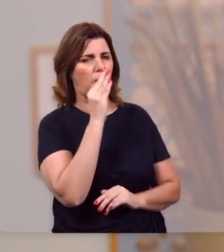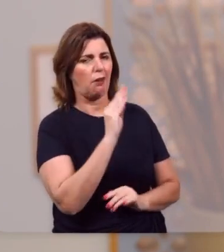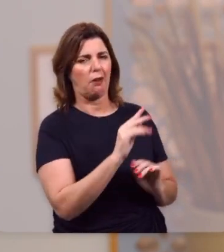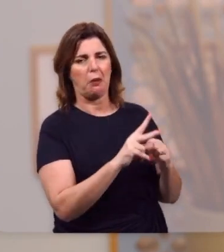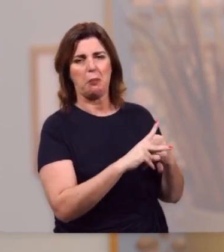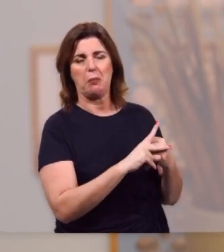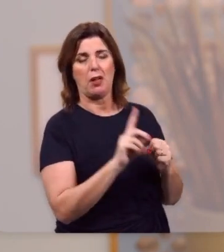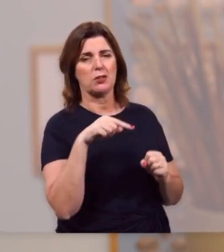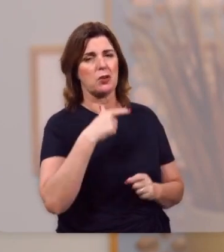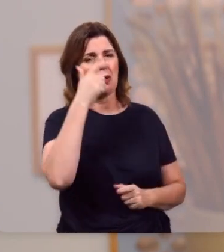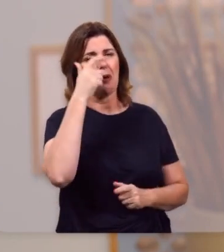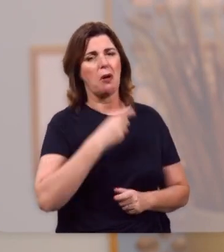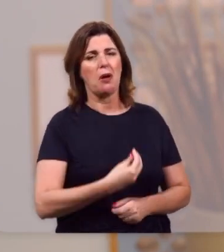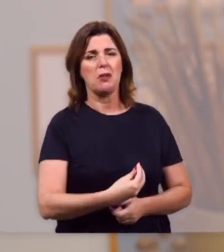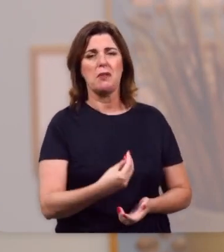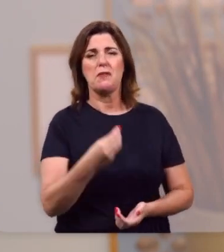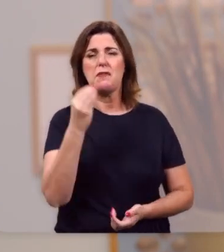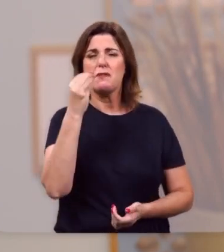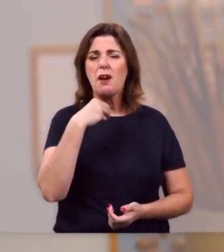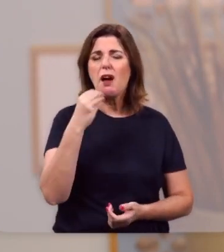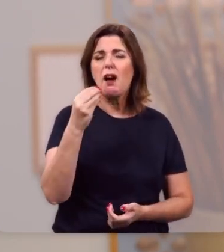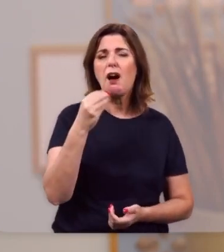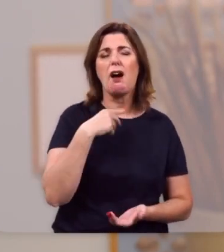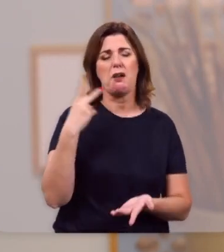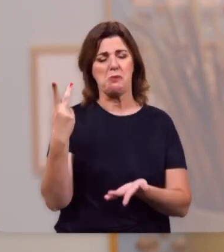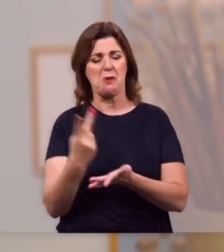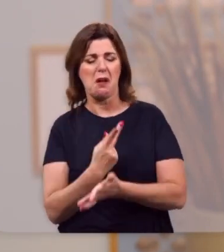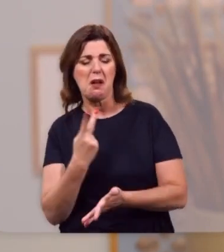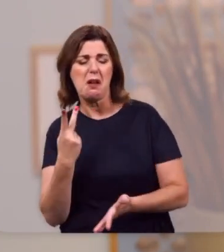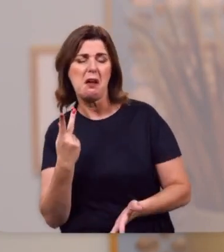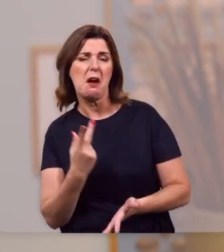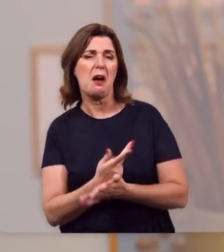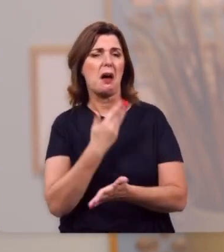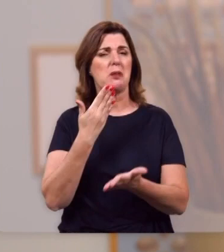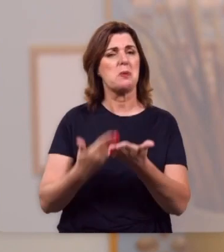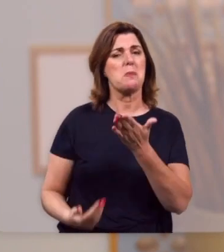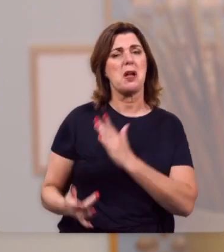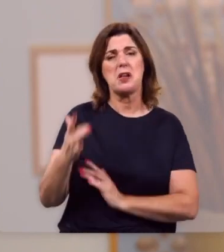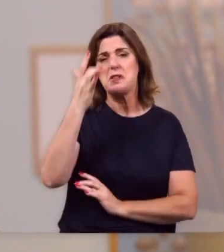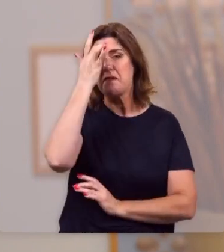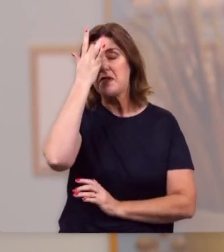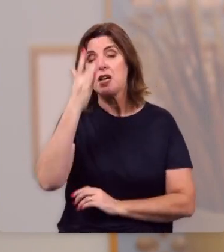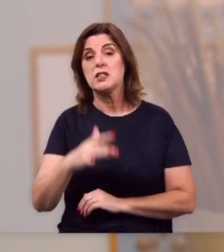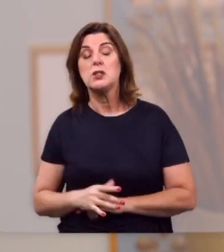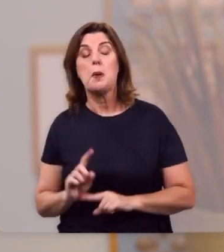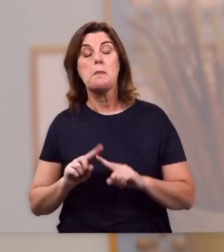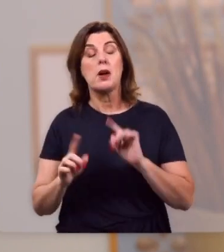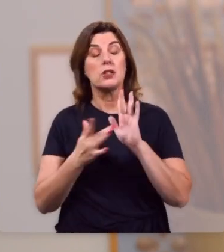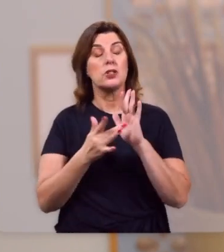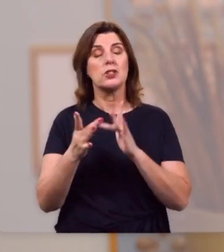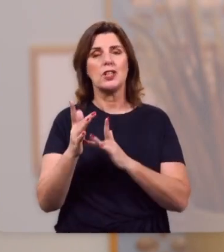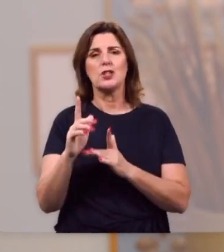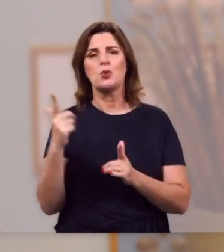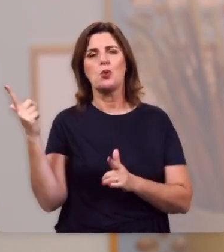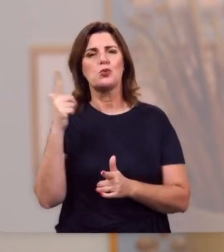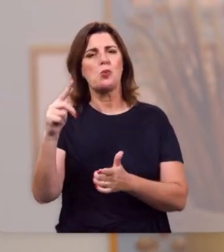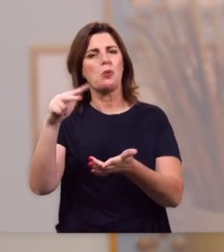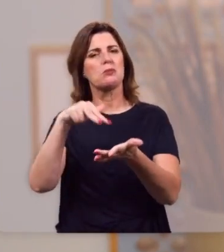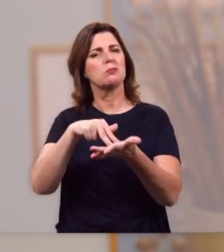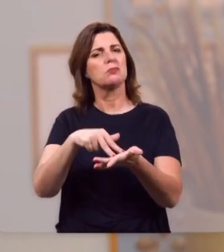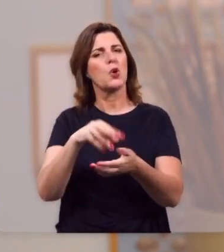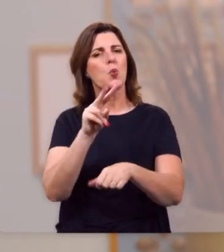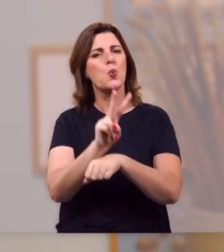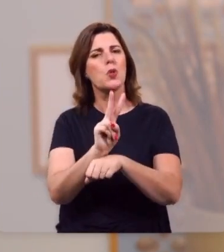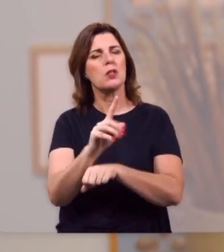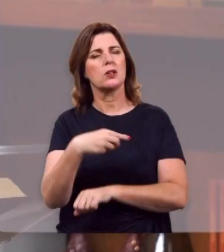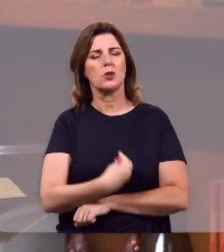das nossas fraquezas, dos nossos deslizes, das nossas quedas, Jesus não abre mão da nossa